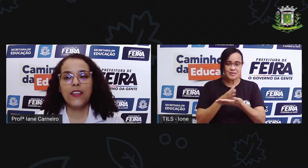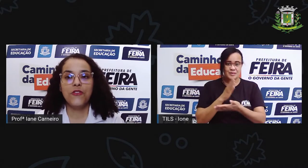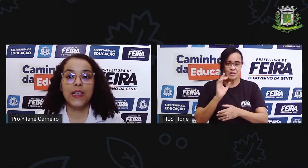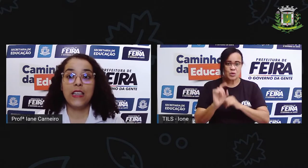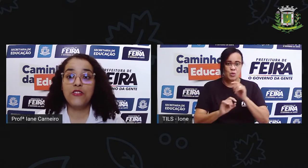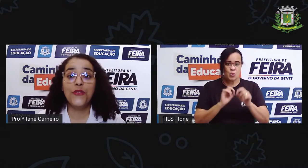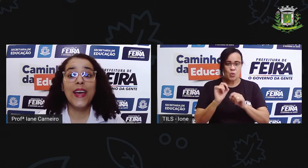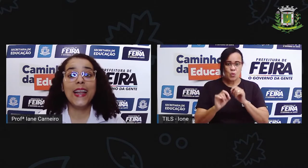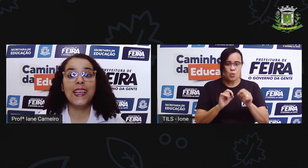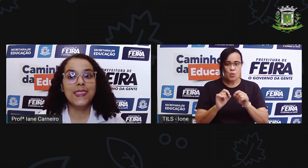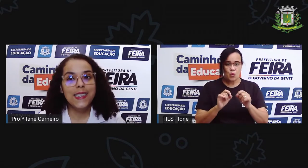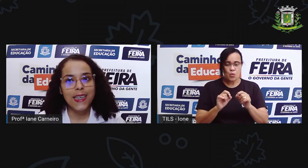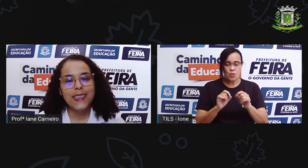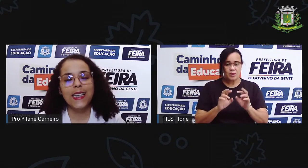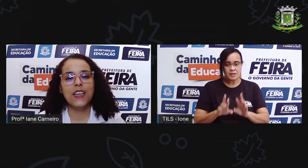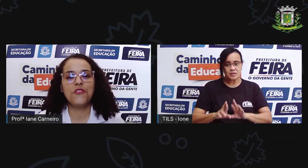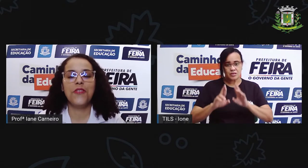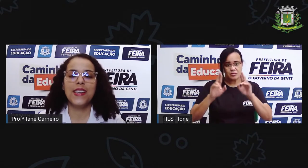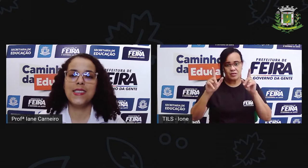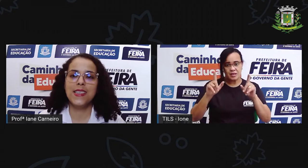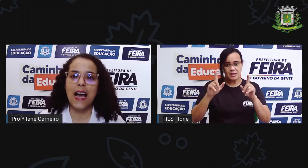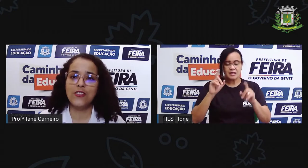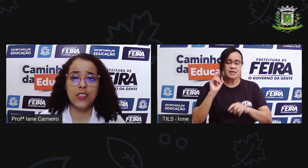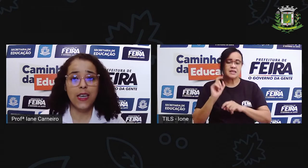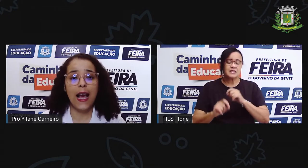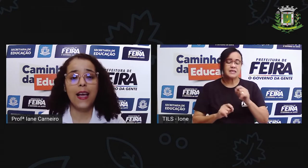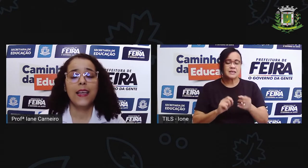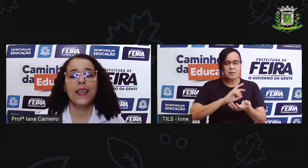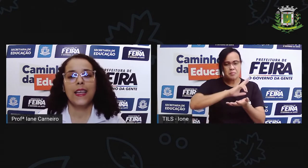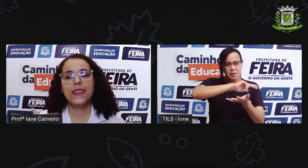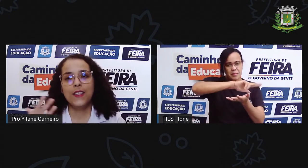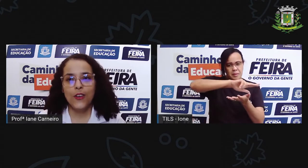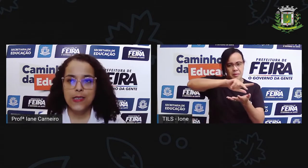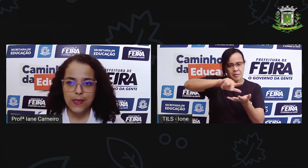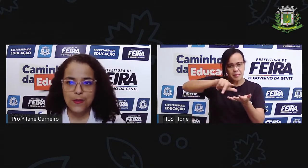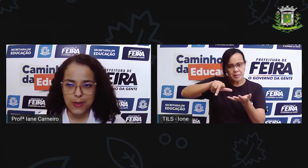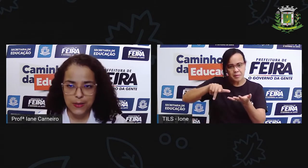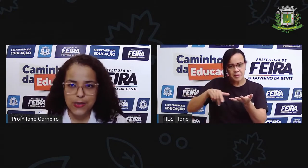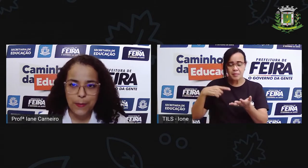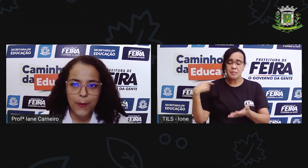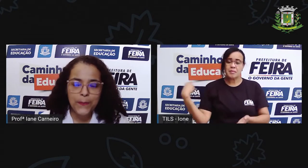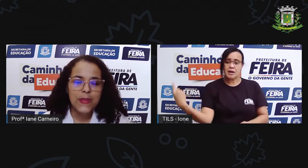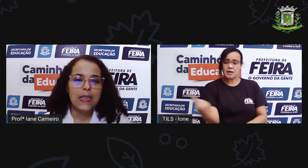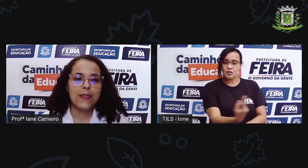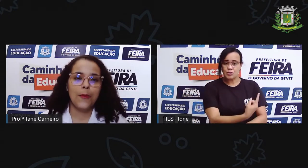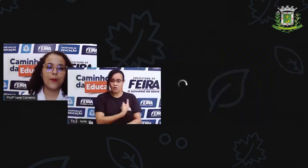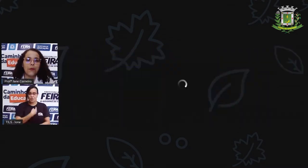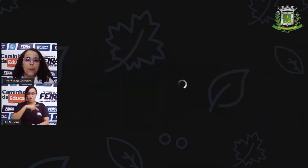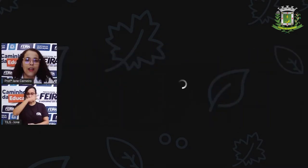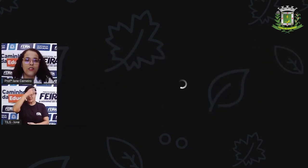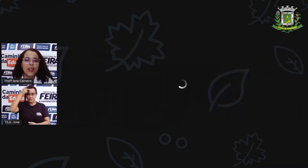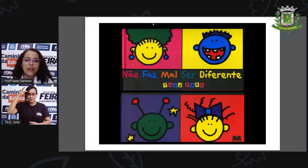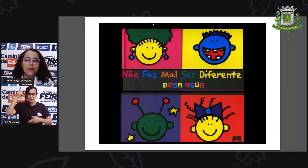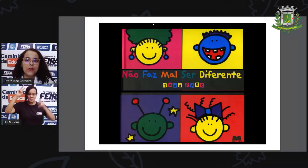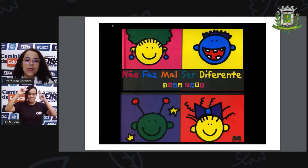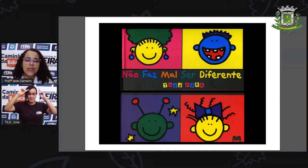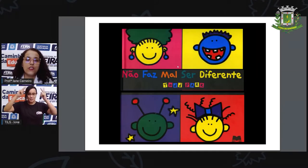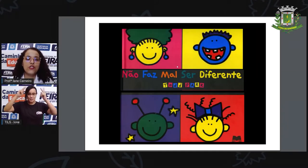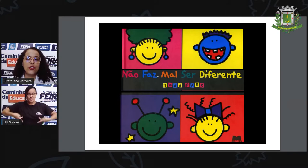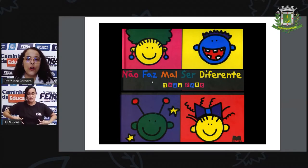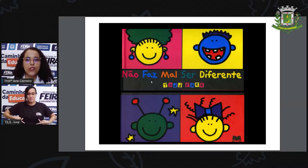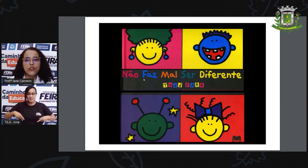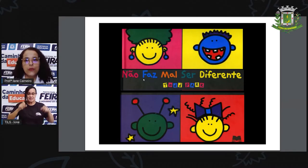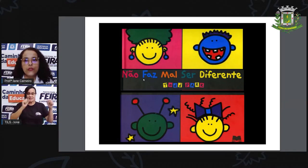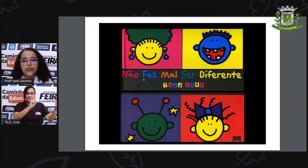trata da diferença, né? Da diversidade que há entre nós, seres humanos, tá bom? Então, a Pró vai compartilhar aqui com vocês